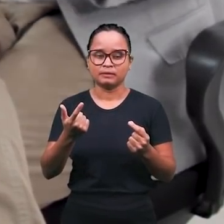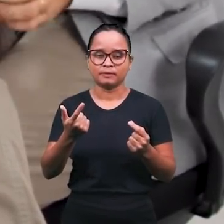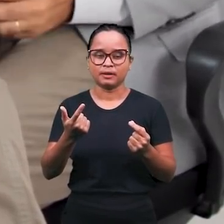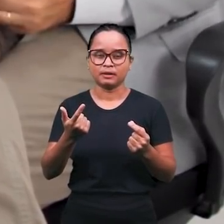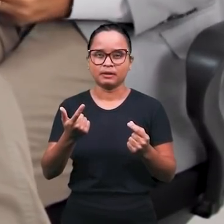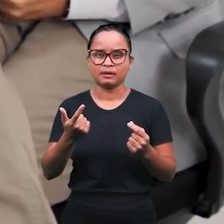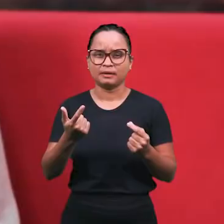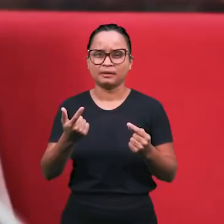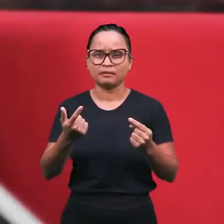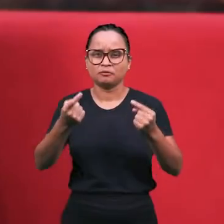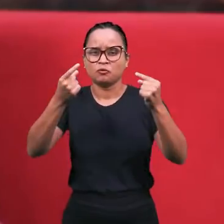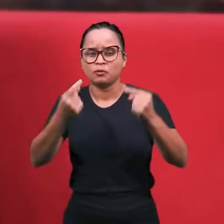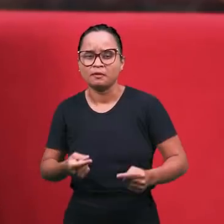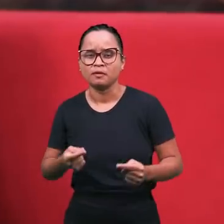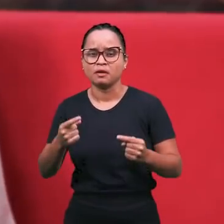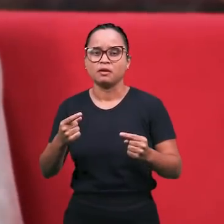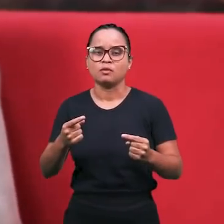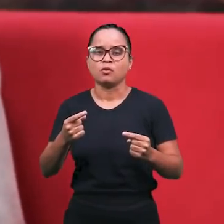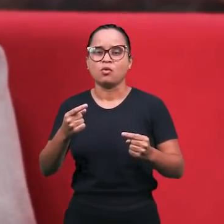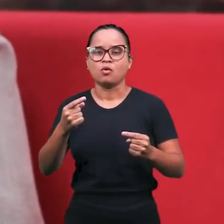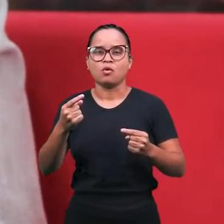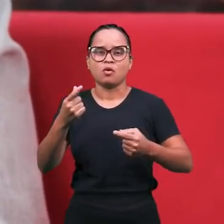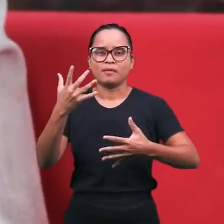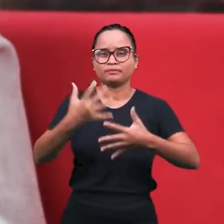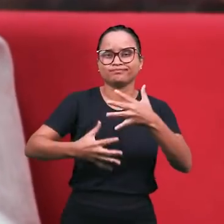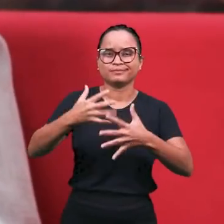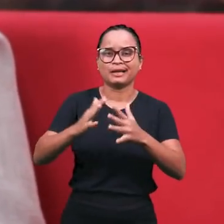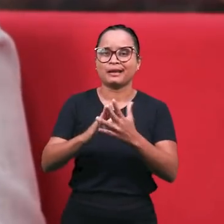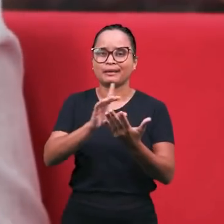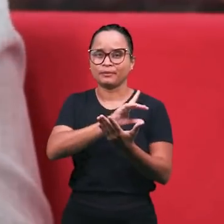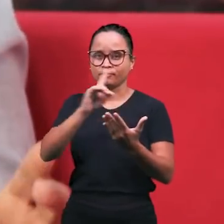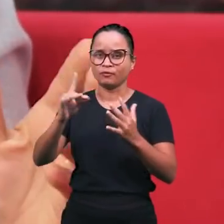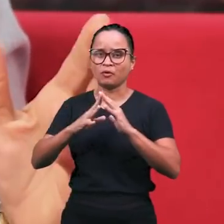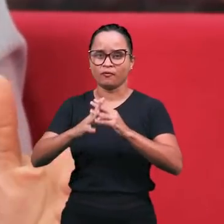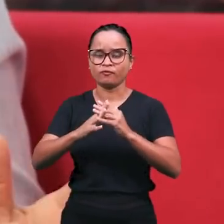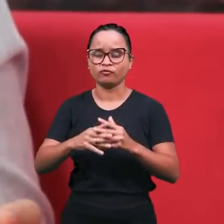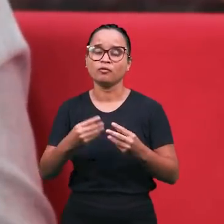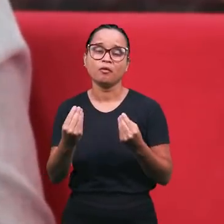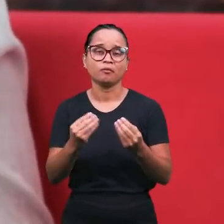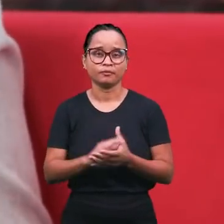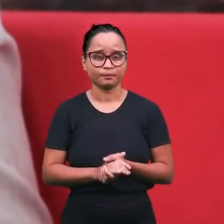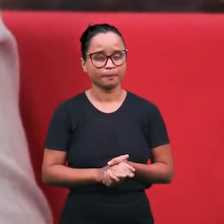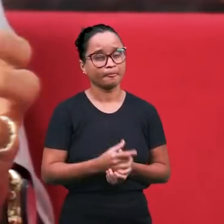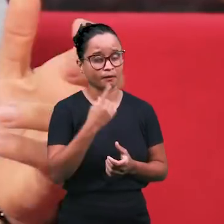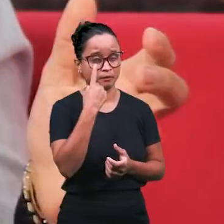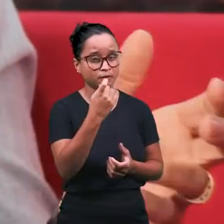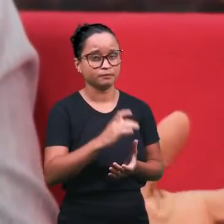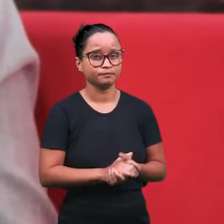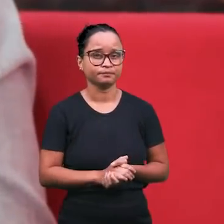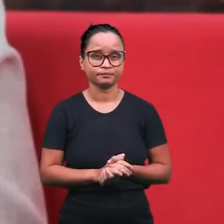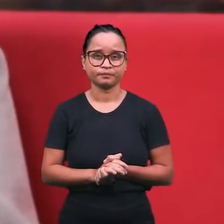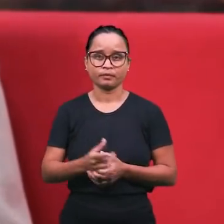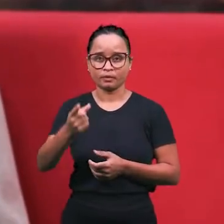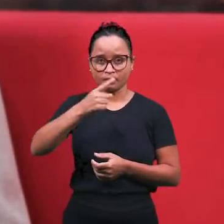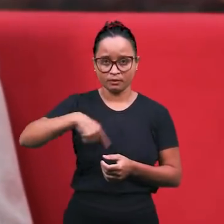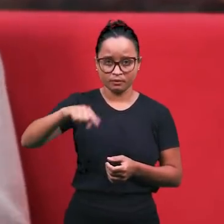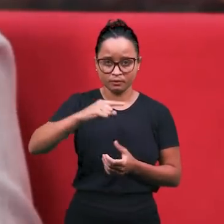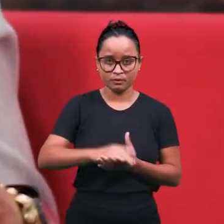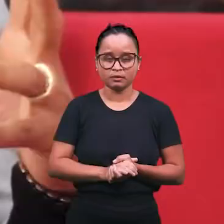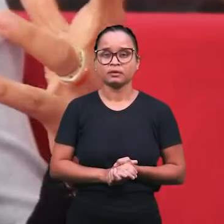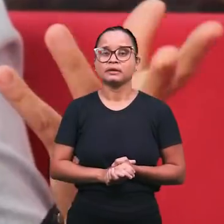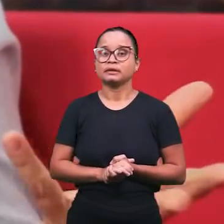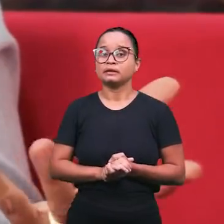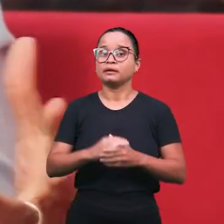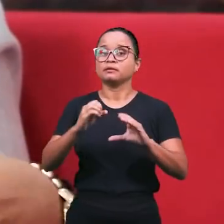palavra de Deus? Isso é muito bom. Porque é o seguinte, nós sabemos, né, a medicina nesse aspecto, do